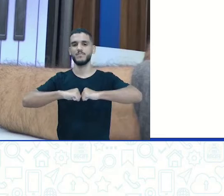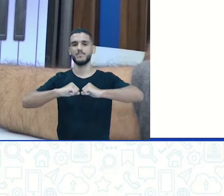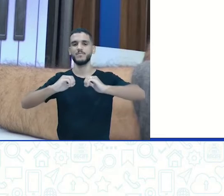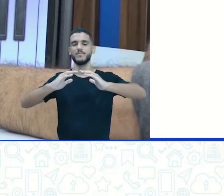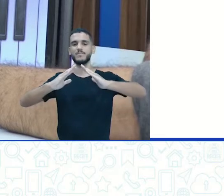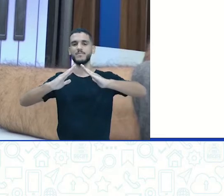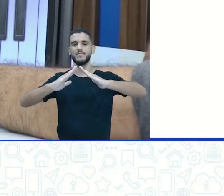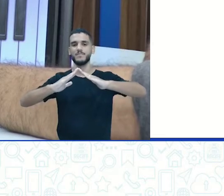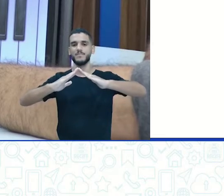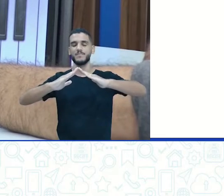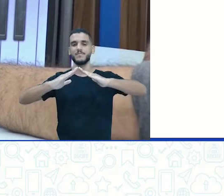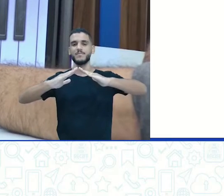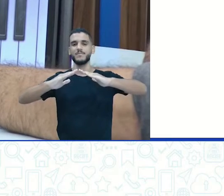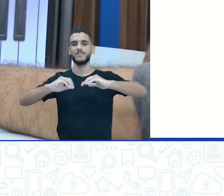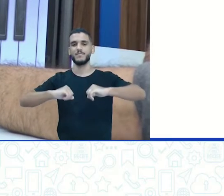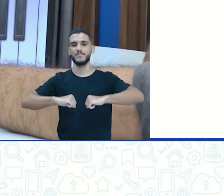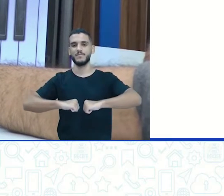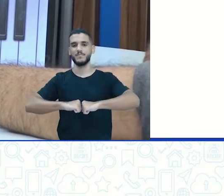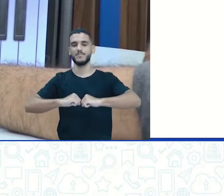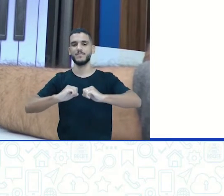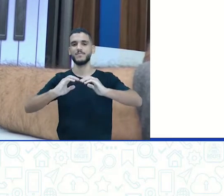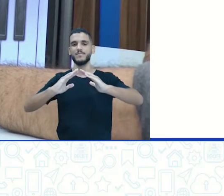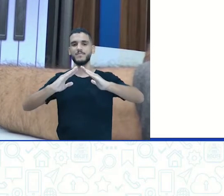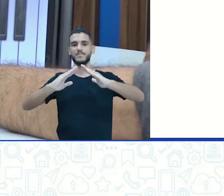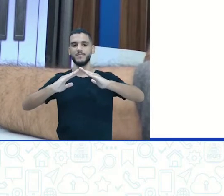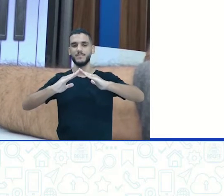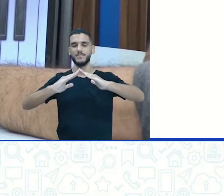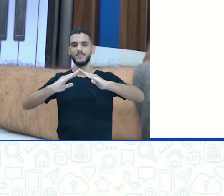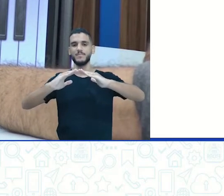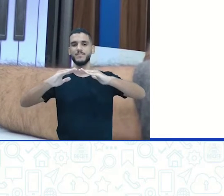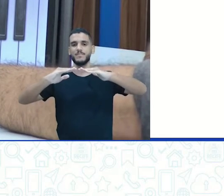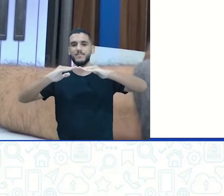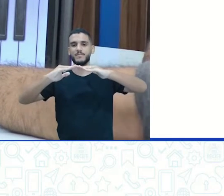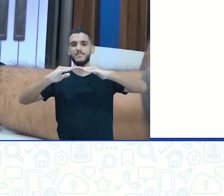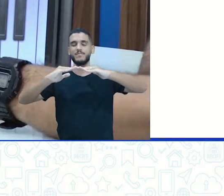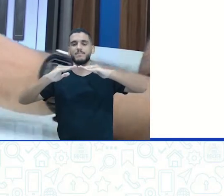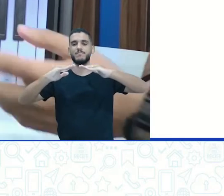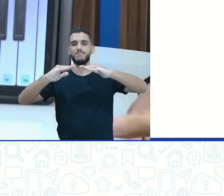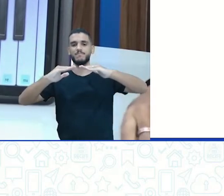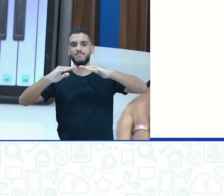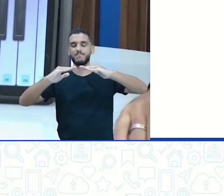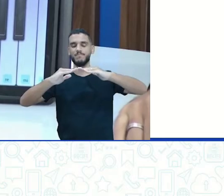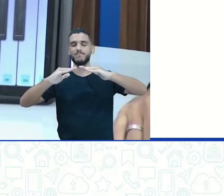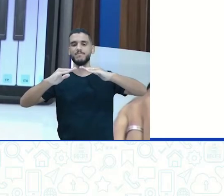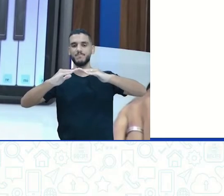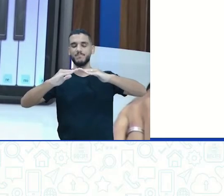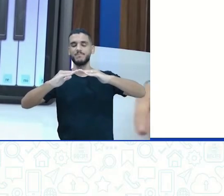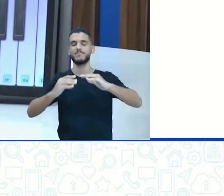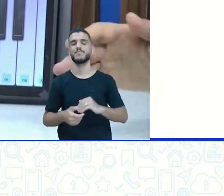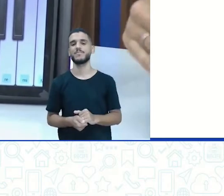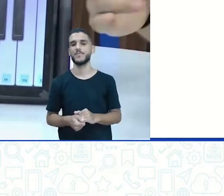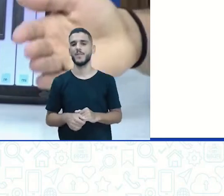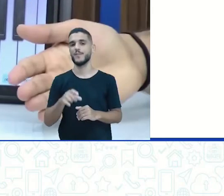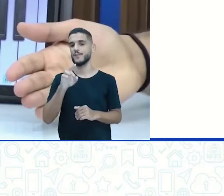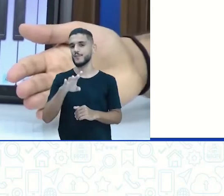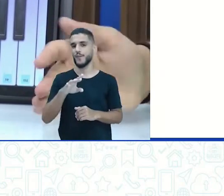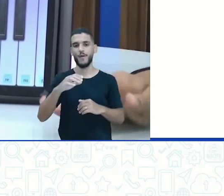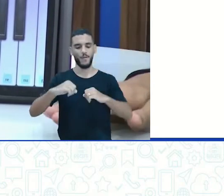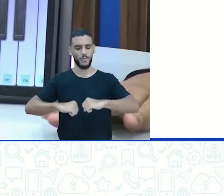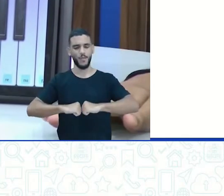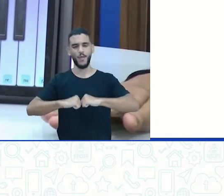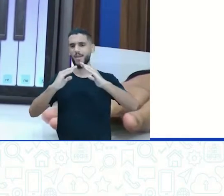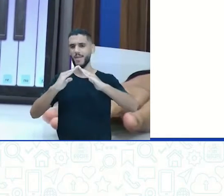Dó, Ré, Dó, Ré, Ré, Ré. Essa foi mais fácil ainda, né? Só fica no Dó e